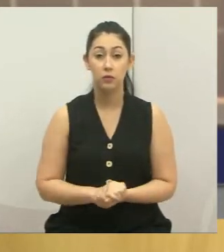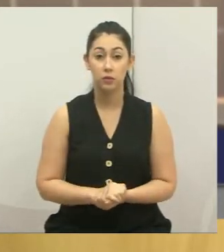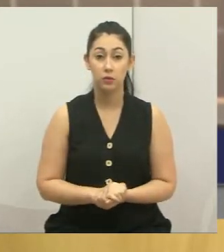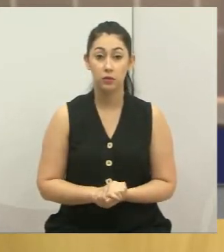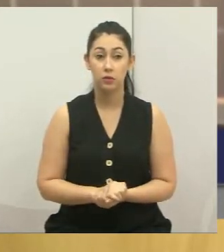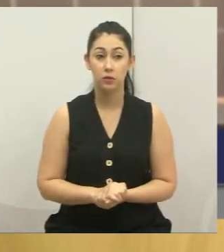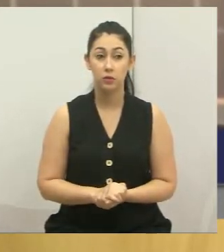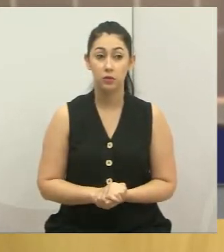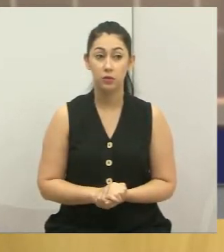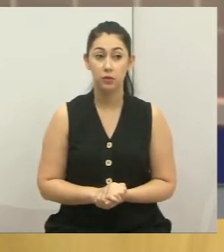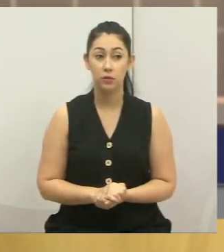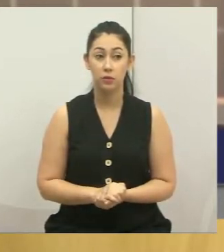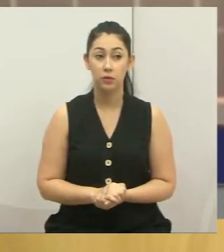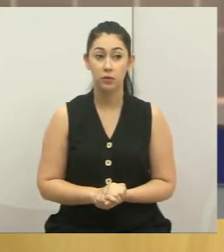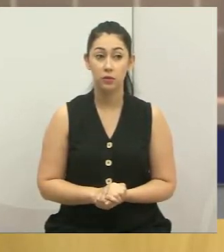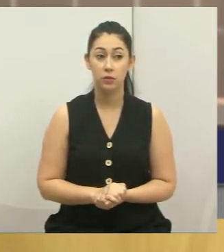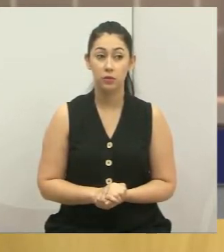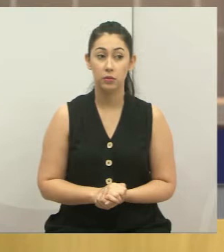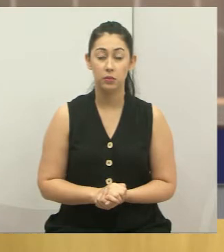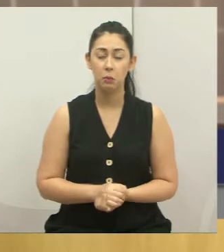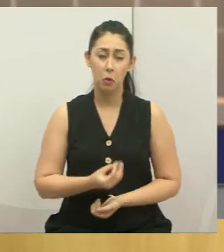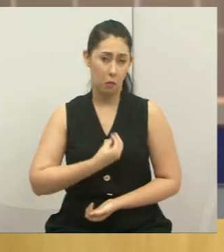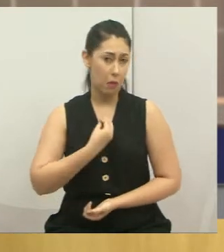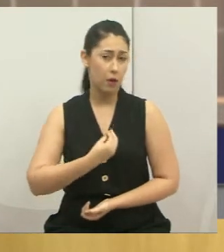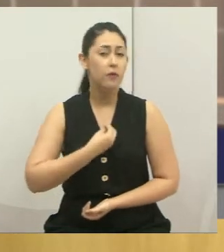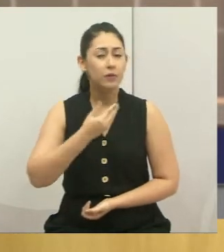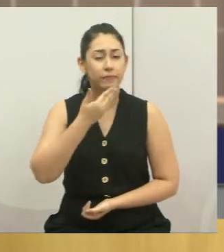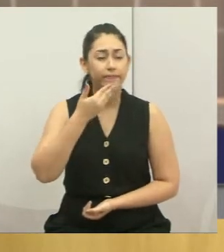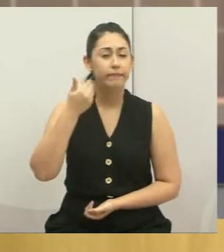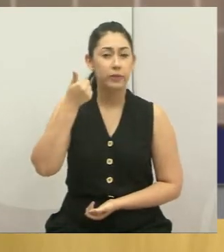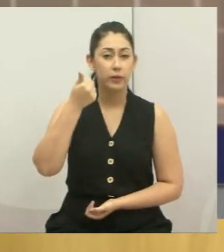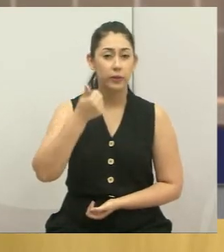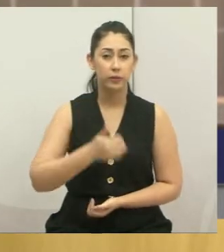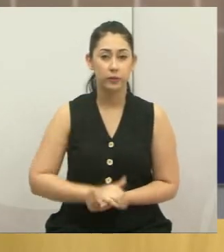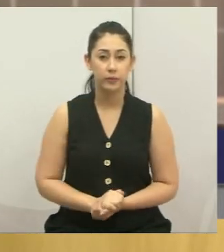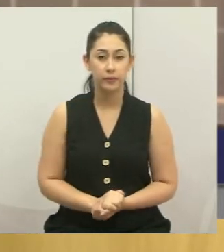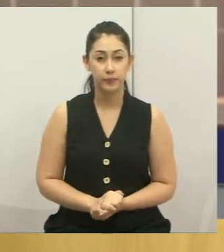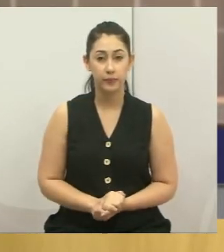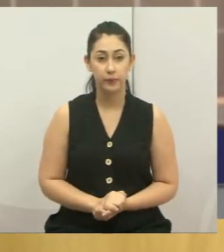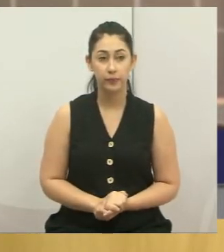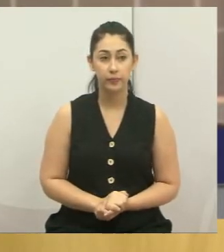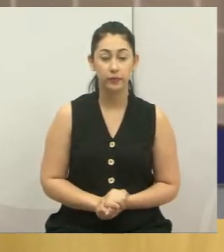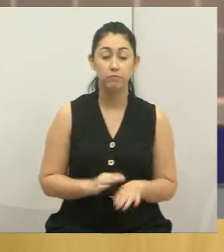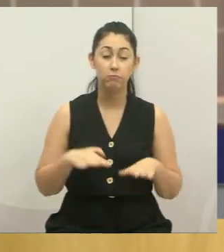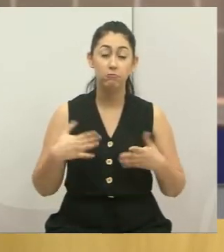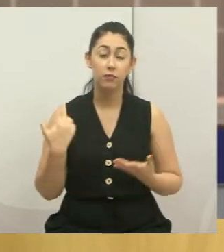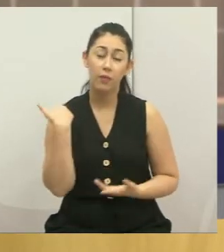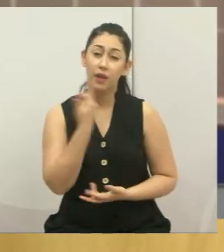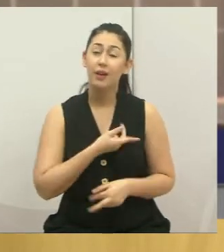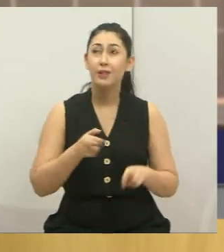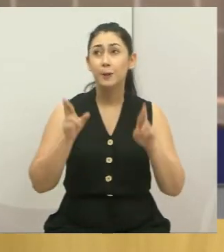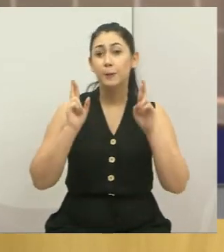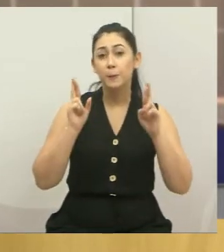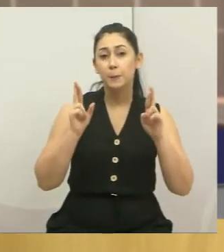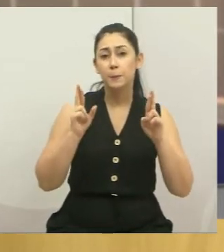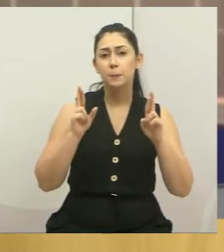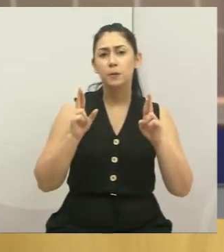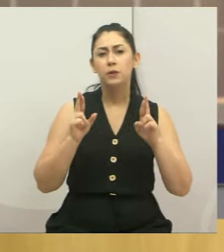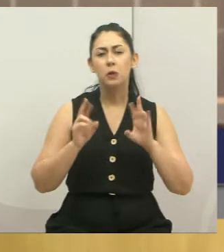à melhor condição para nossas vidas, né? Então, esperamos ter sucesso